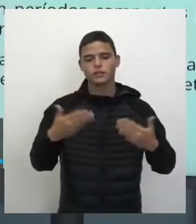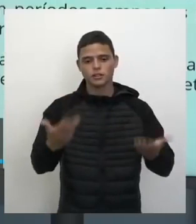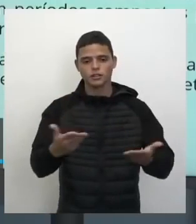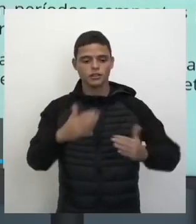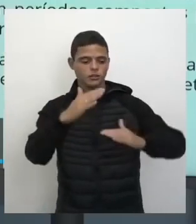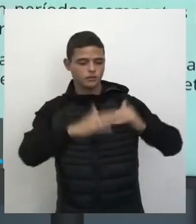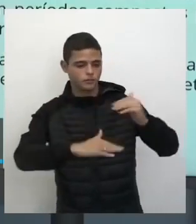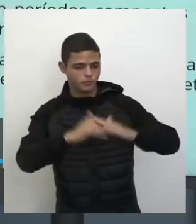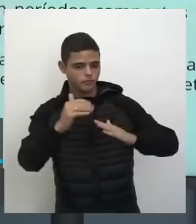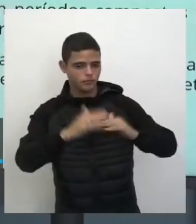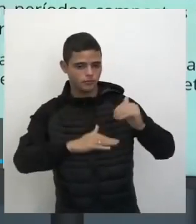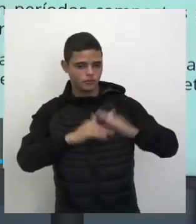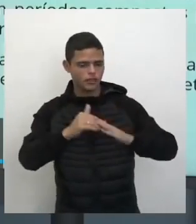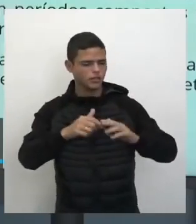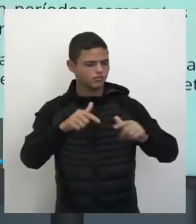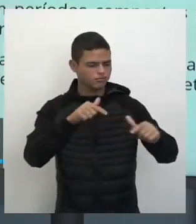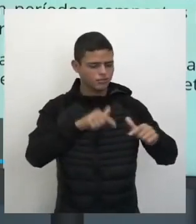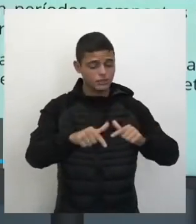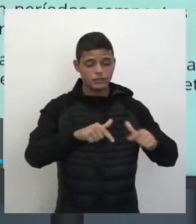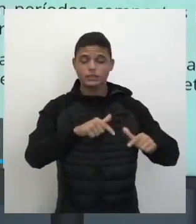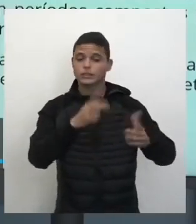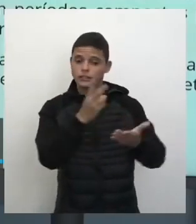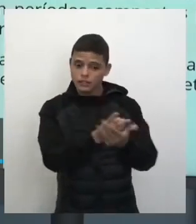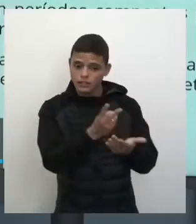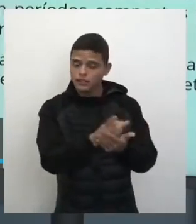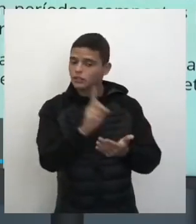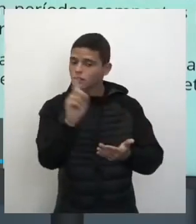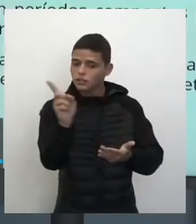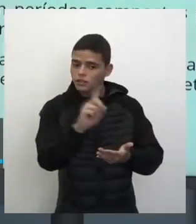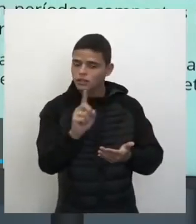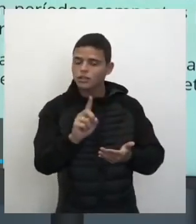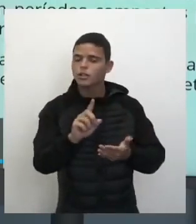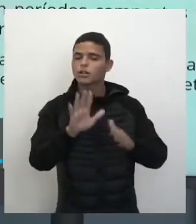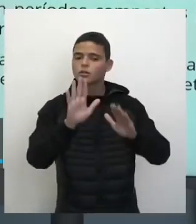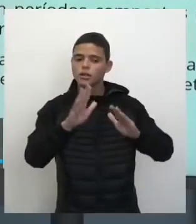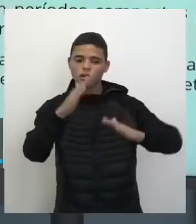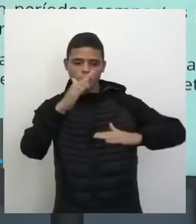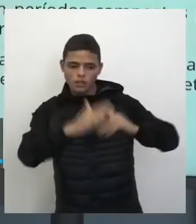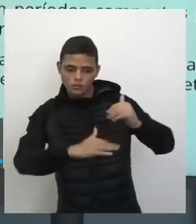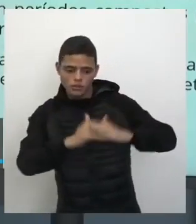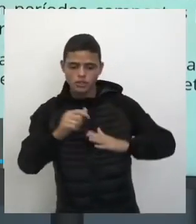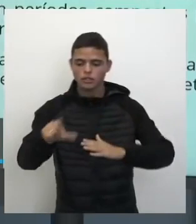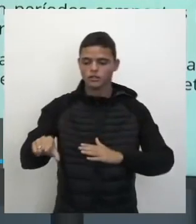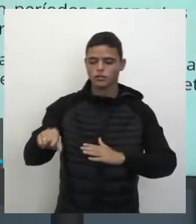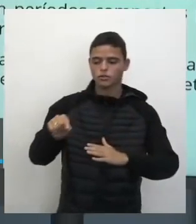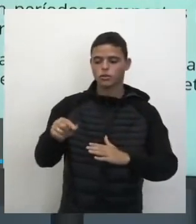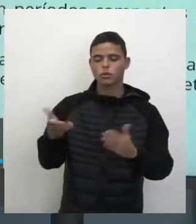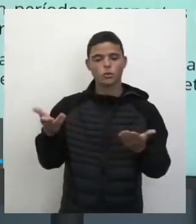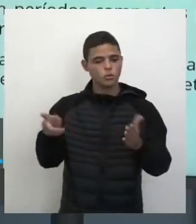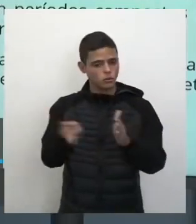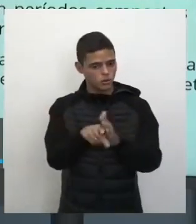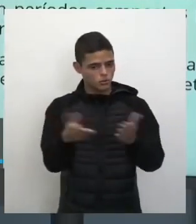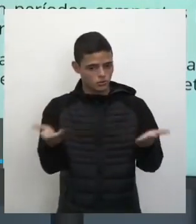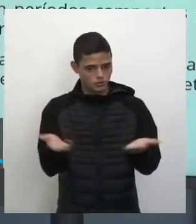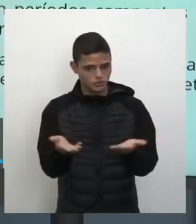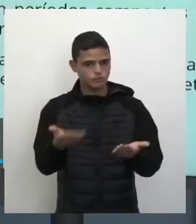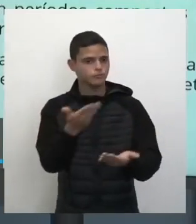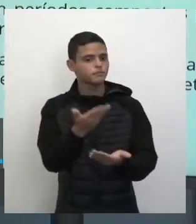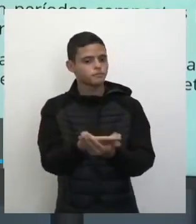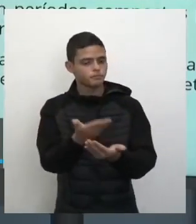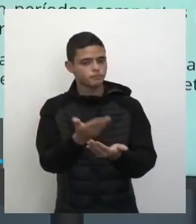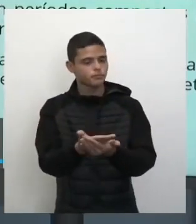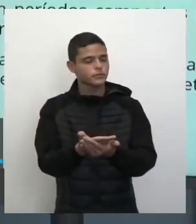que a gente não trabalhou muito durante o bimestre, né? Então foi uma habilidade escolhida para a gente trabalhar hoje. É uma aula um